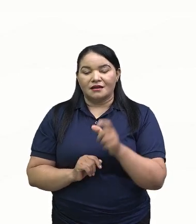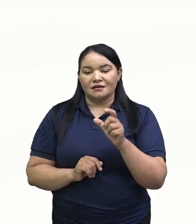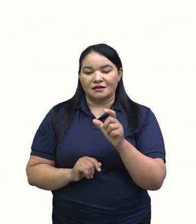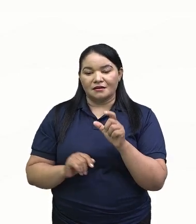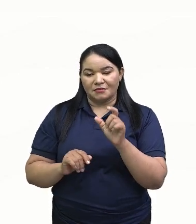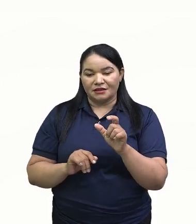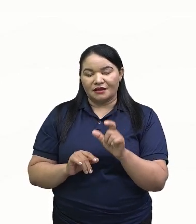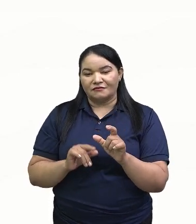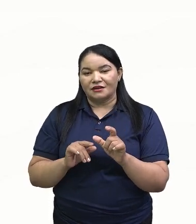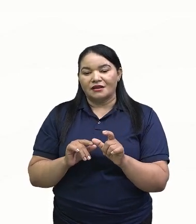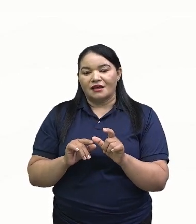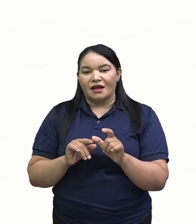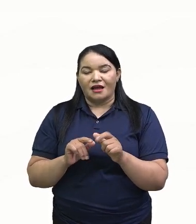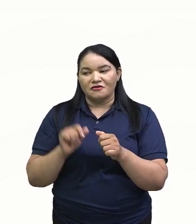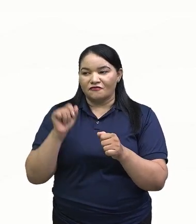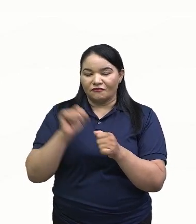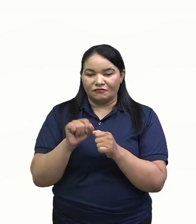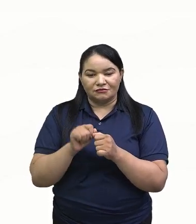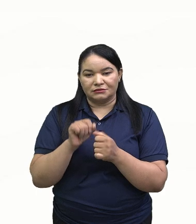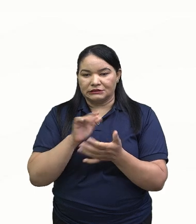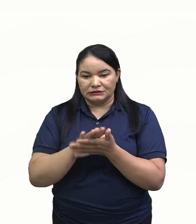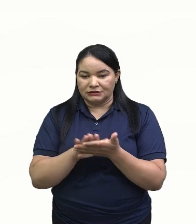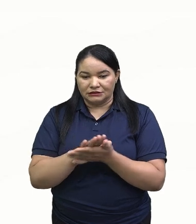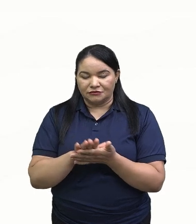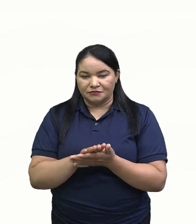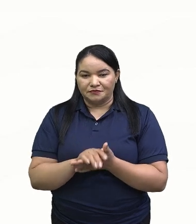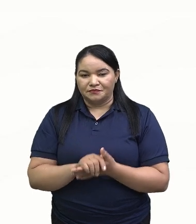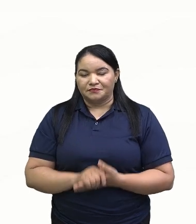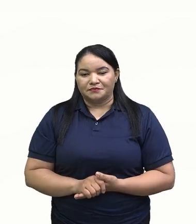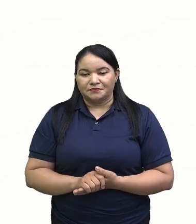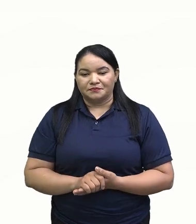voltar atrás, fazer de novo, né? Construir novamente.